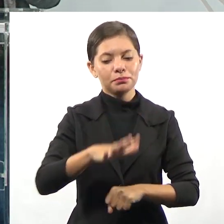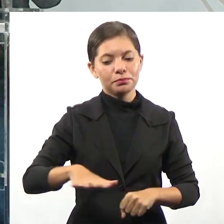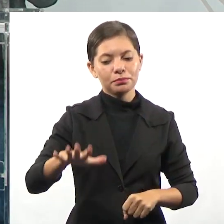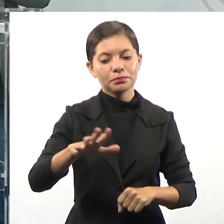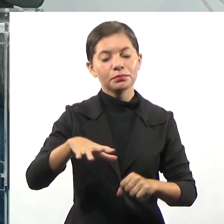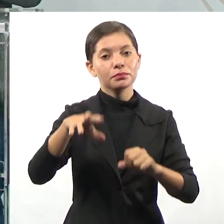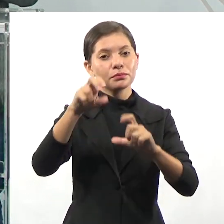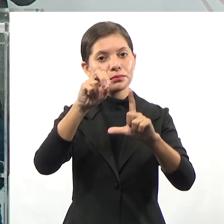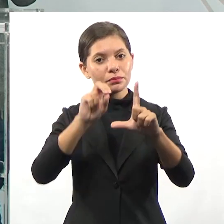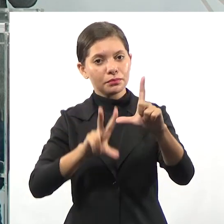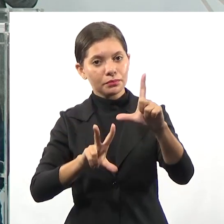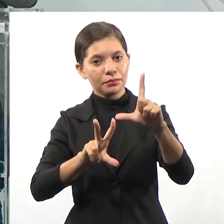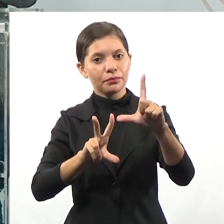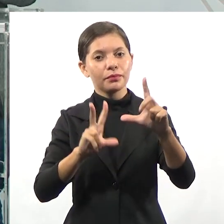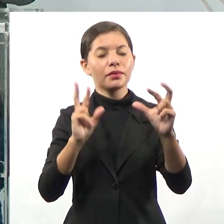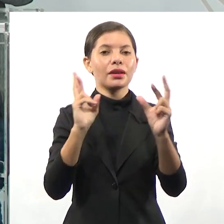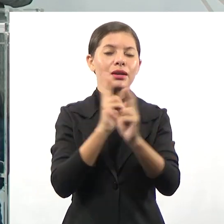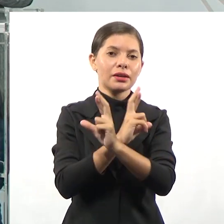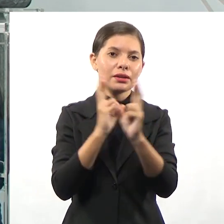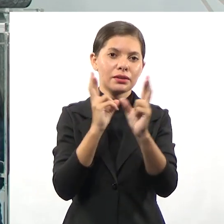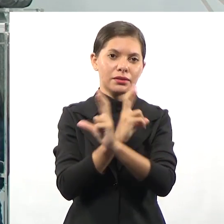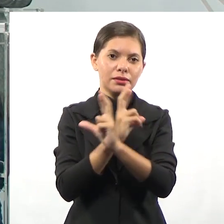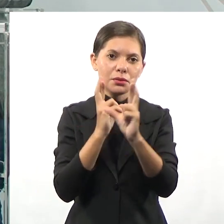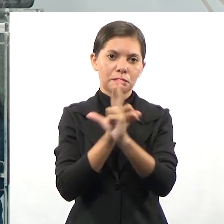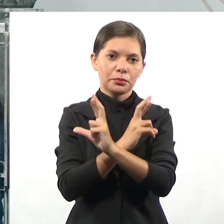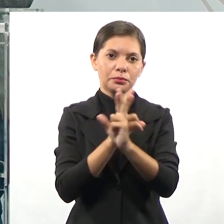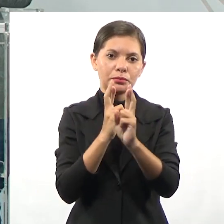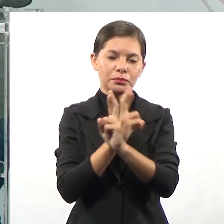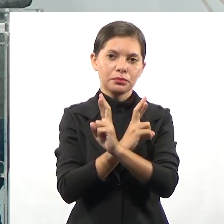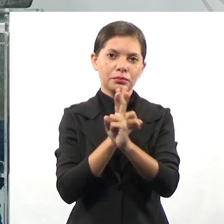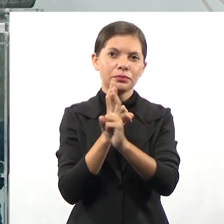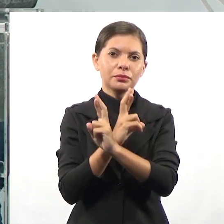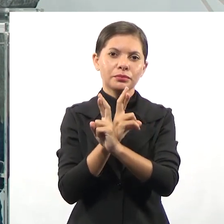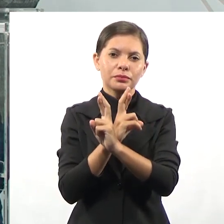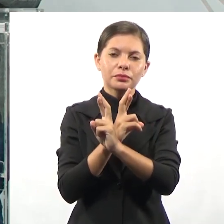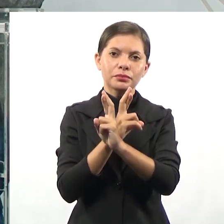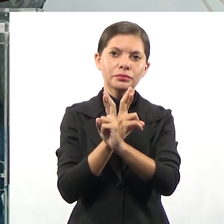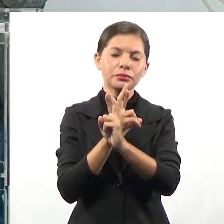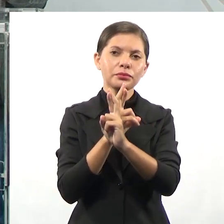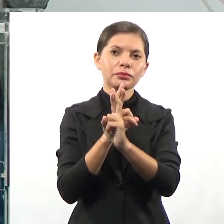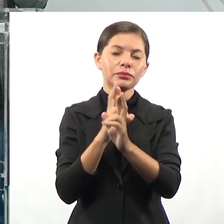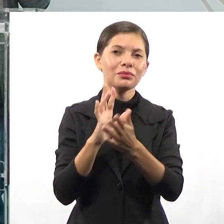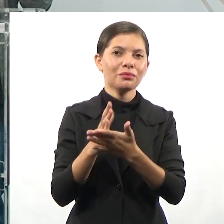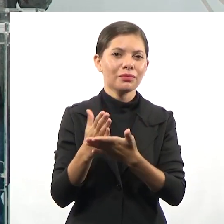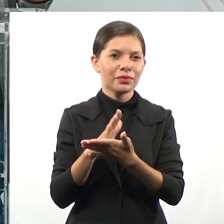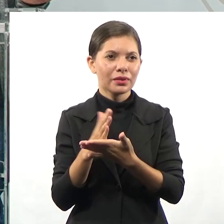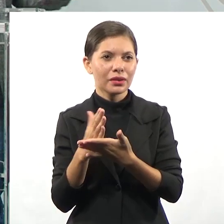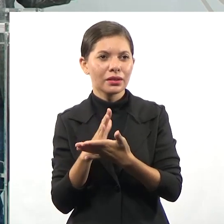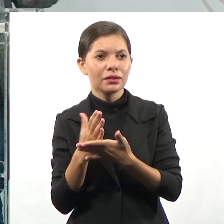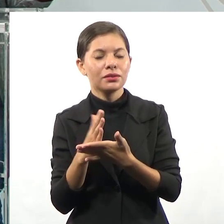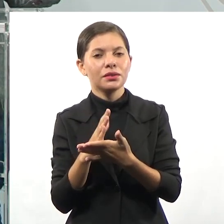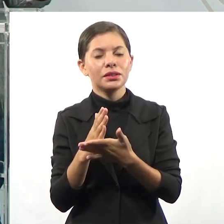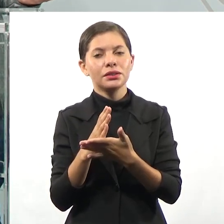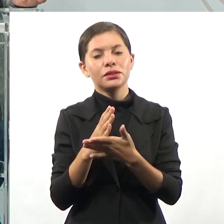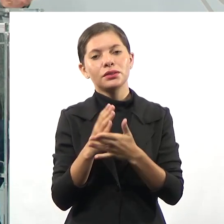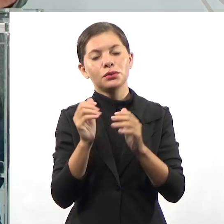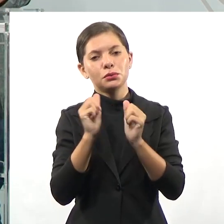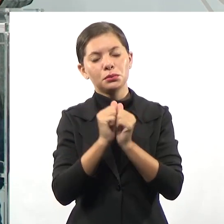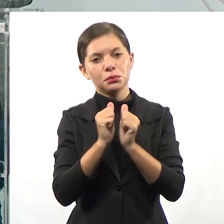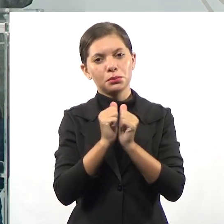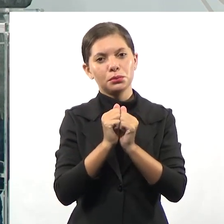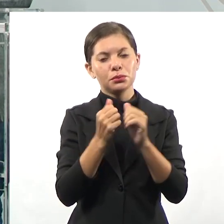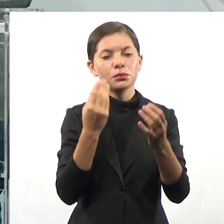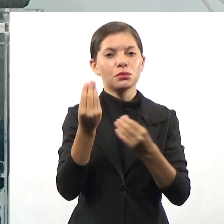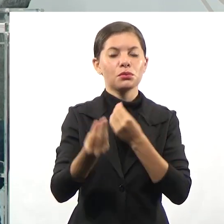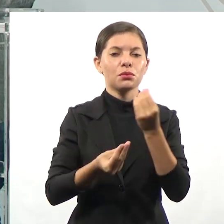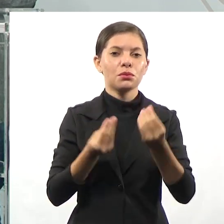essa relação às vezes de dependência ou às vezes de associação, como que eu faço para melhorar a quantidade de acesso ao ambiente virtual de aprendizagem?